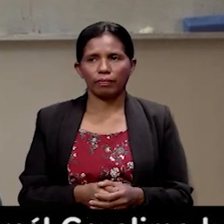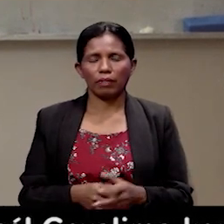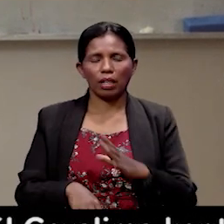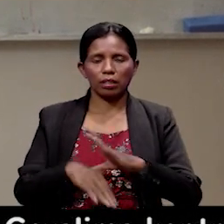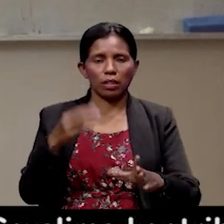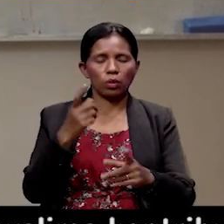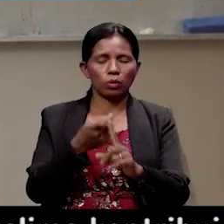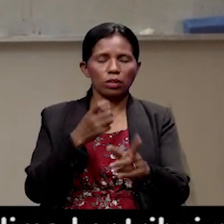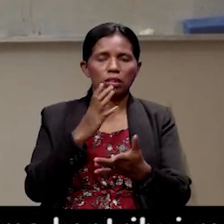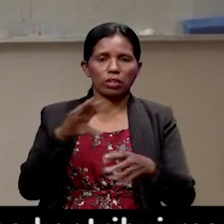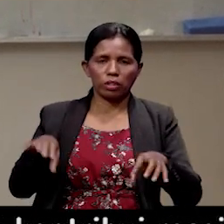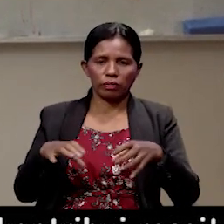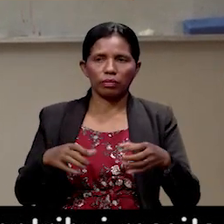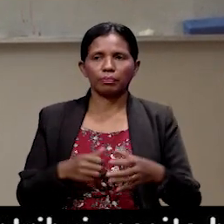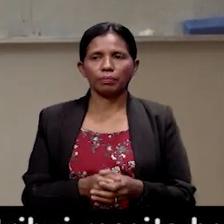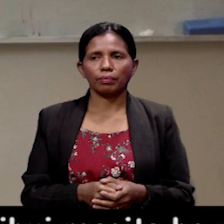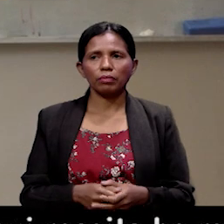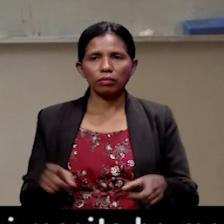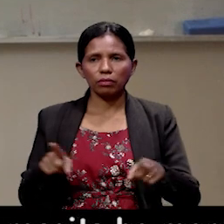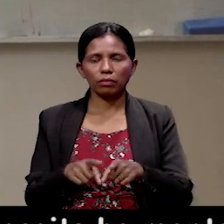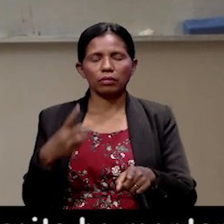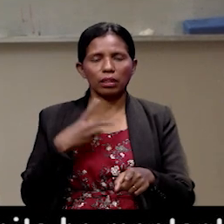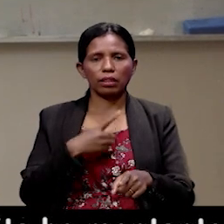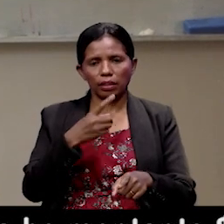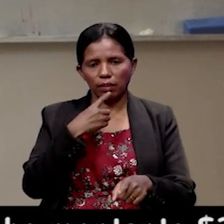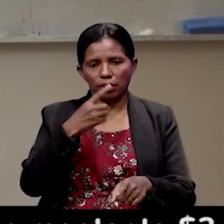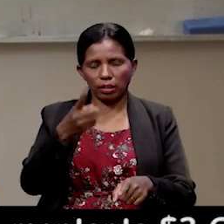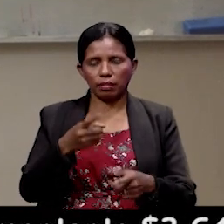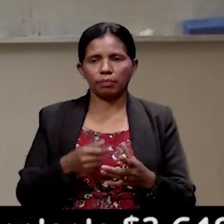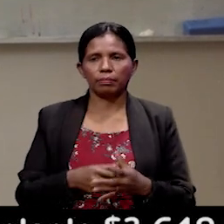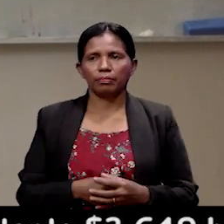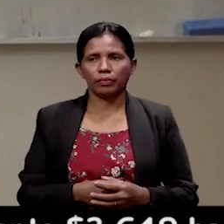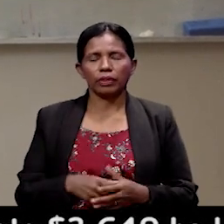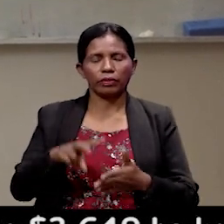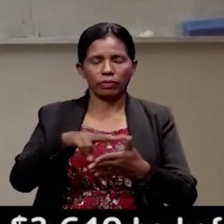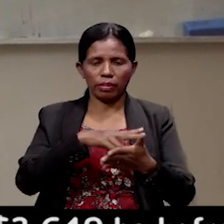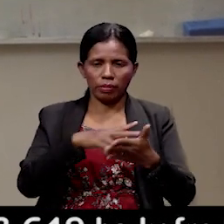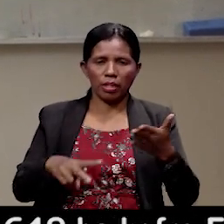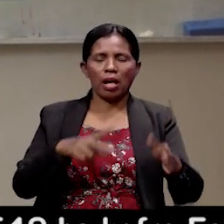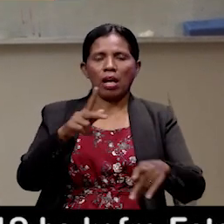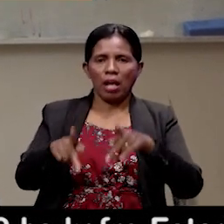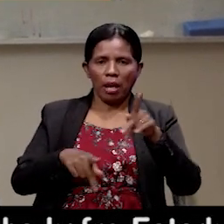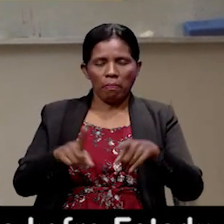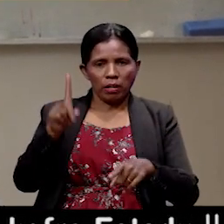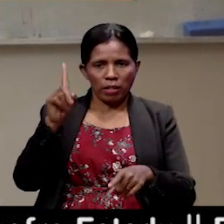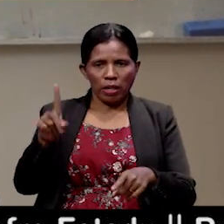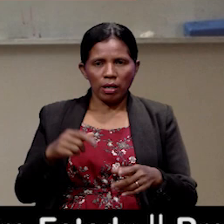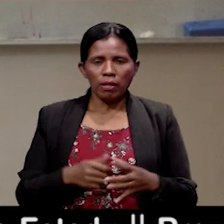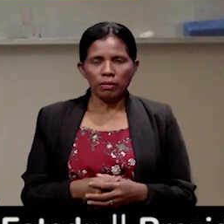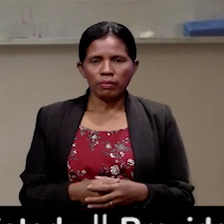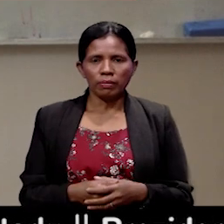serviço. Ida ne mos ita tete katak violona sidadang ida ni nia